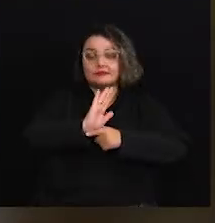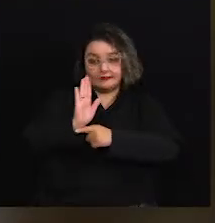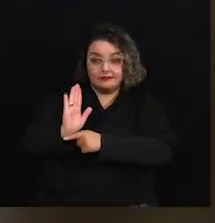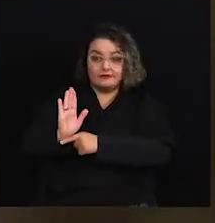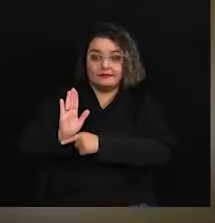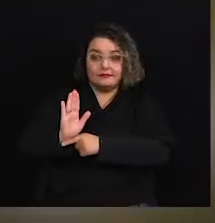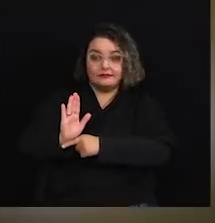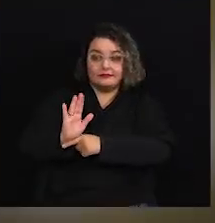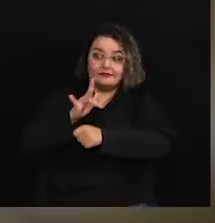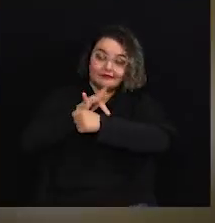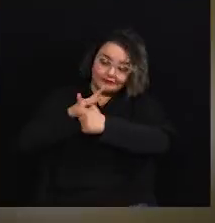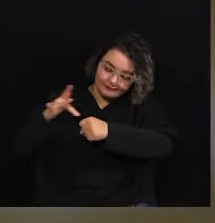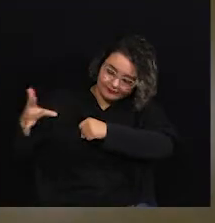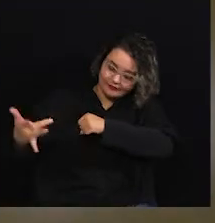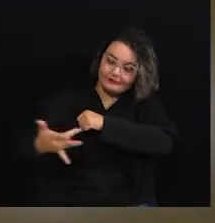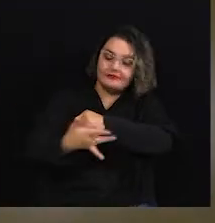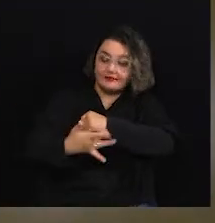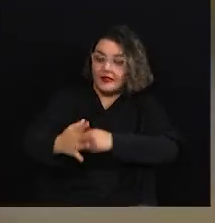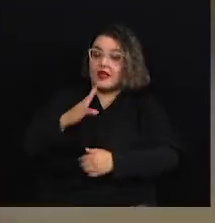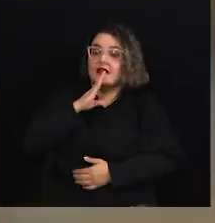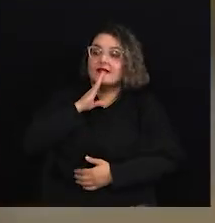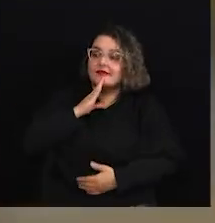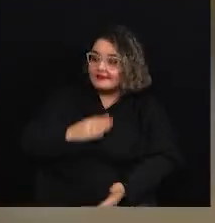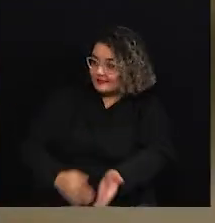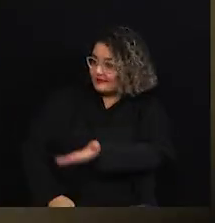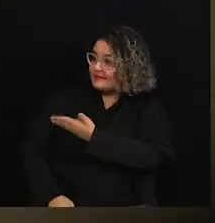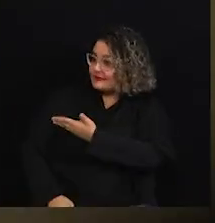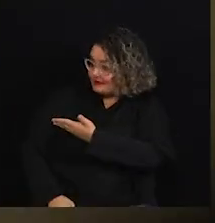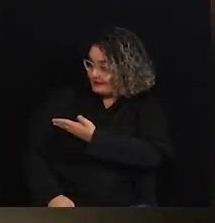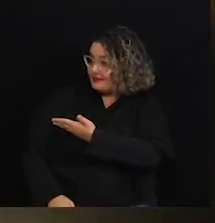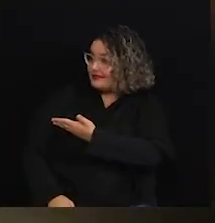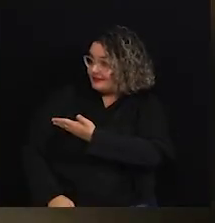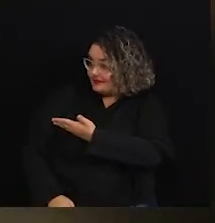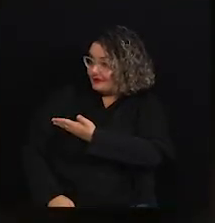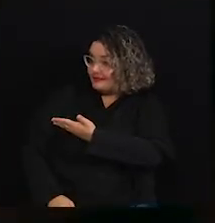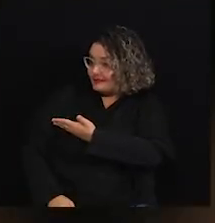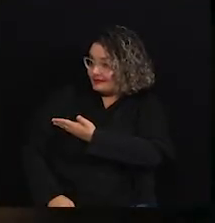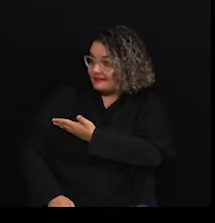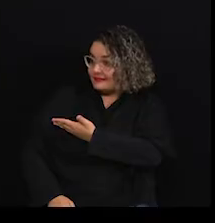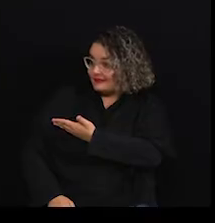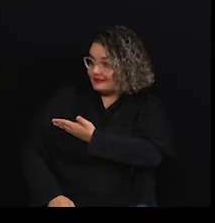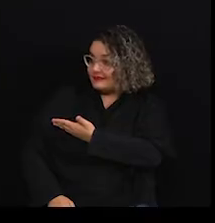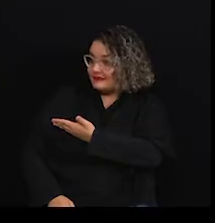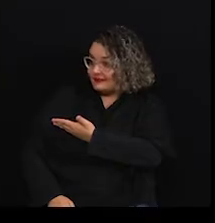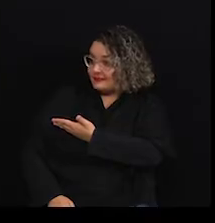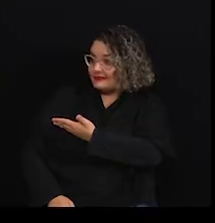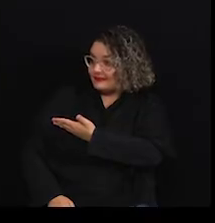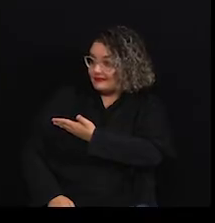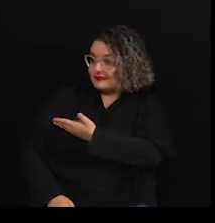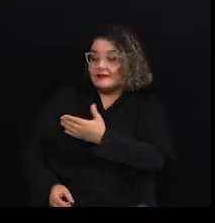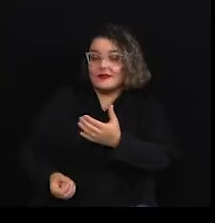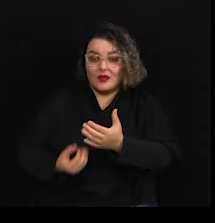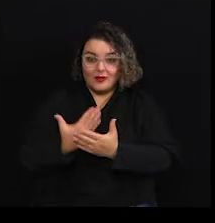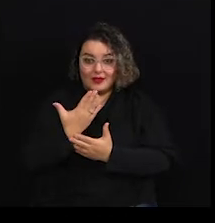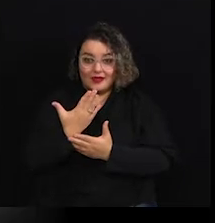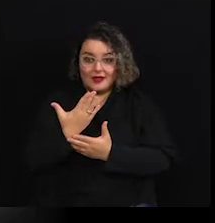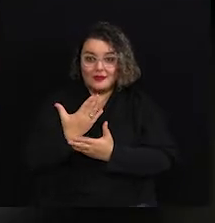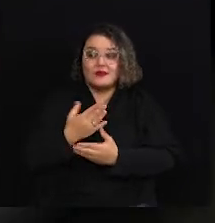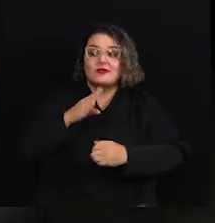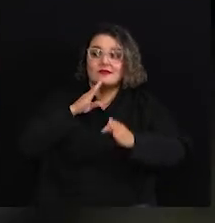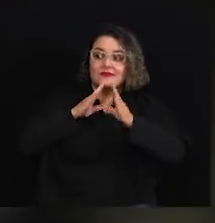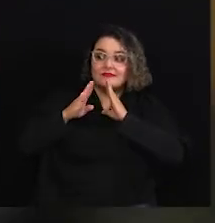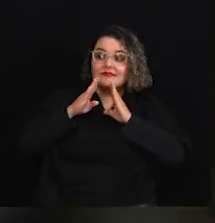E no filme A Rede Social, você vai conhecer a história de ninguém menos que Mark Zuckerberg, o criador